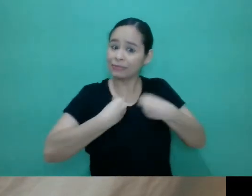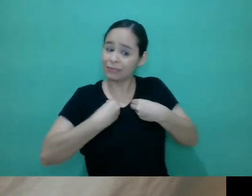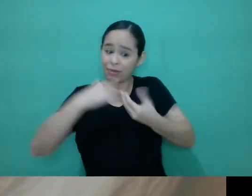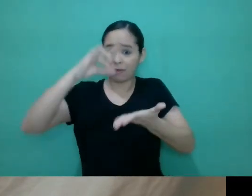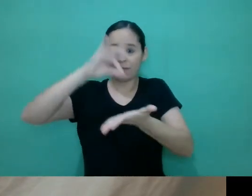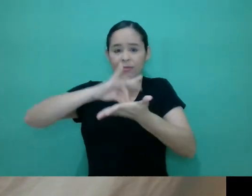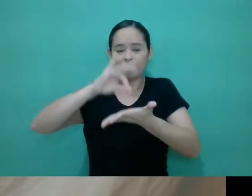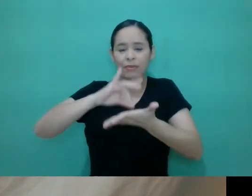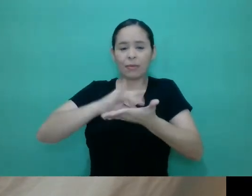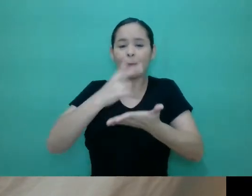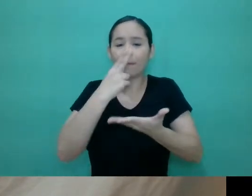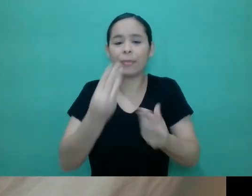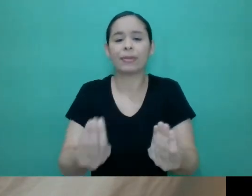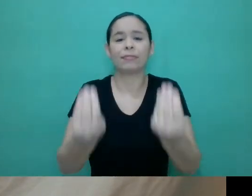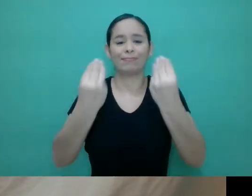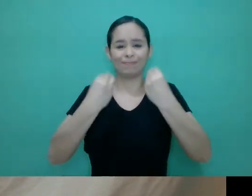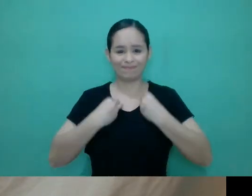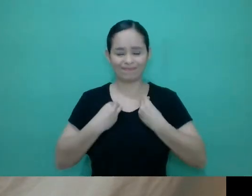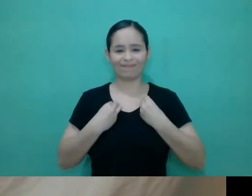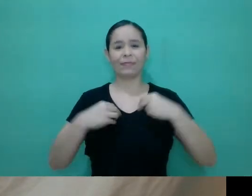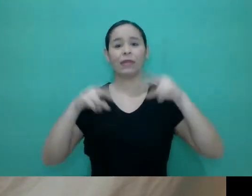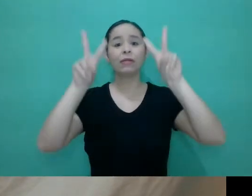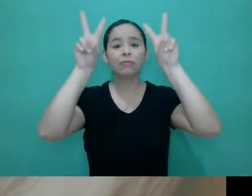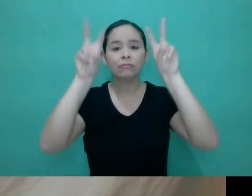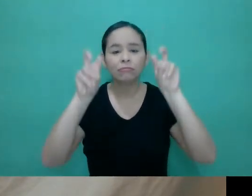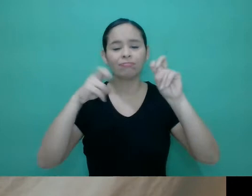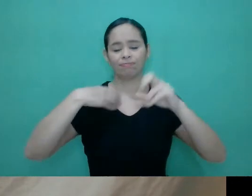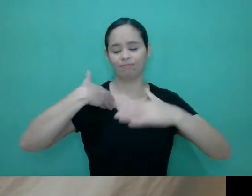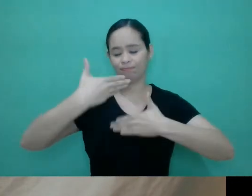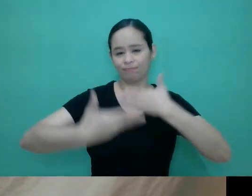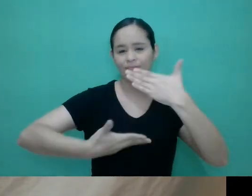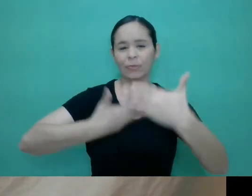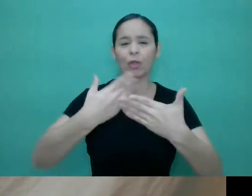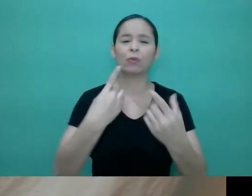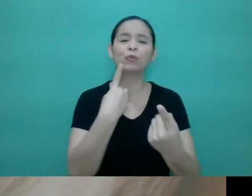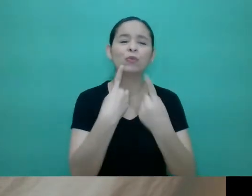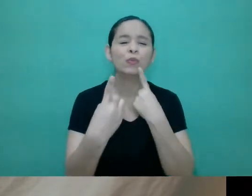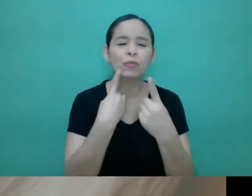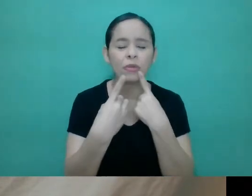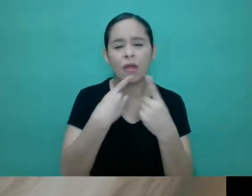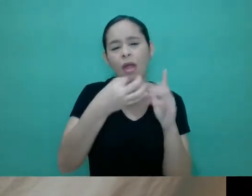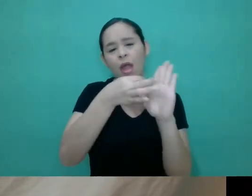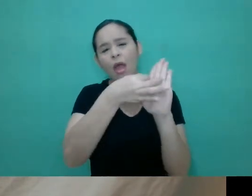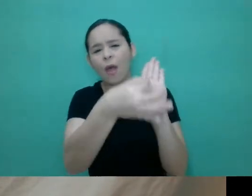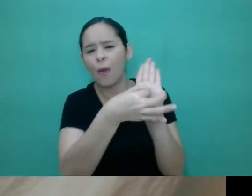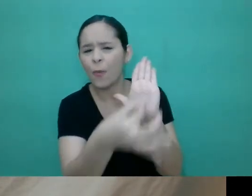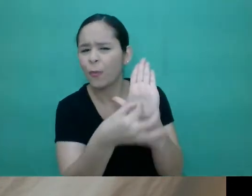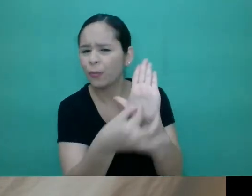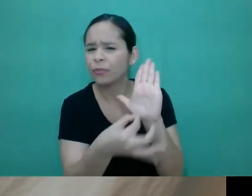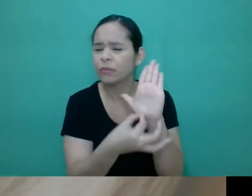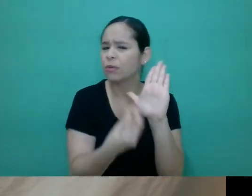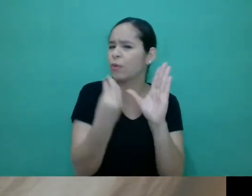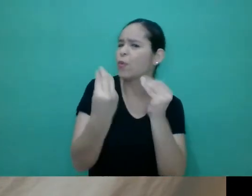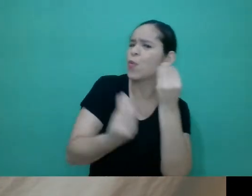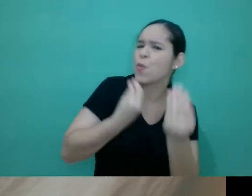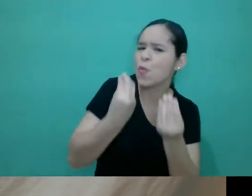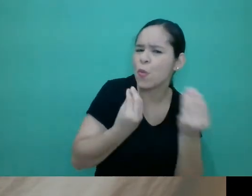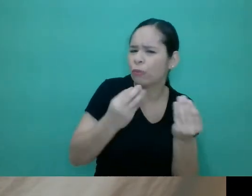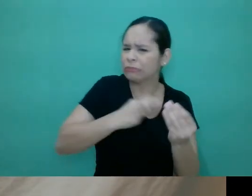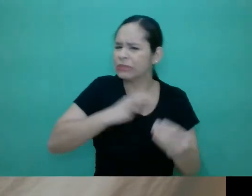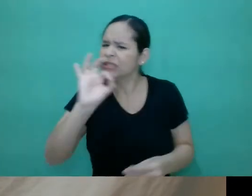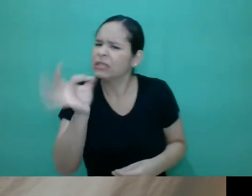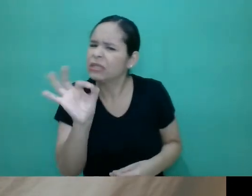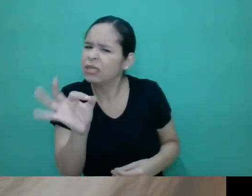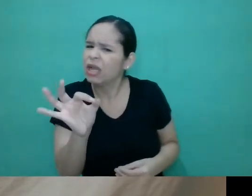certa pretensão a respeito de avançar no diálogo, nas argumentações que estão sendo colocadas ali, mas sempre